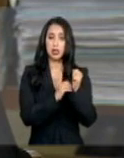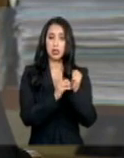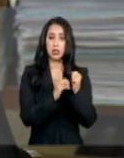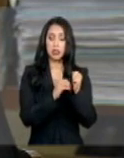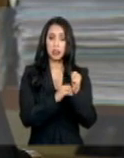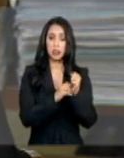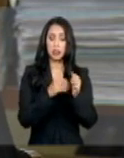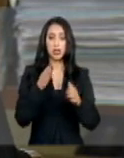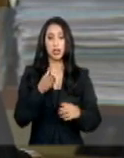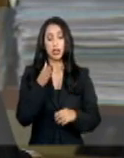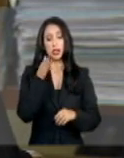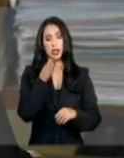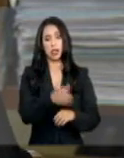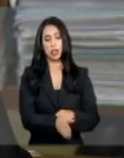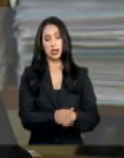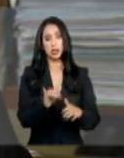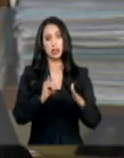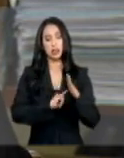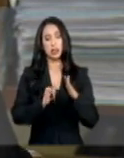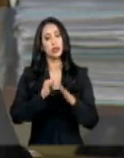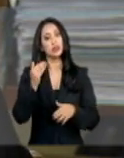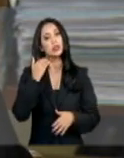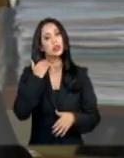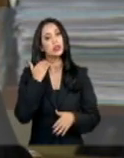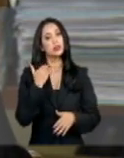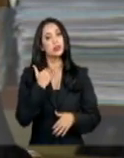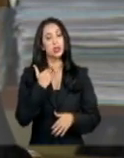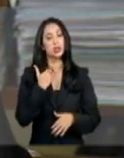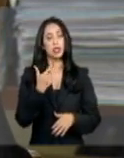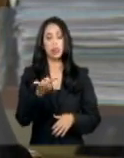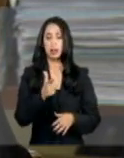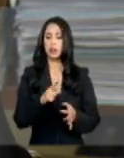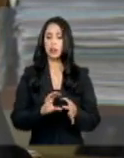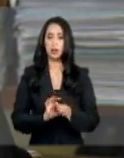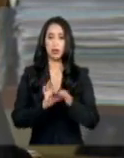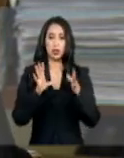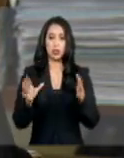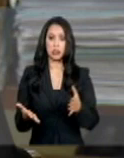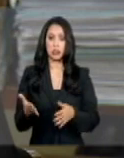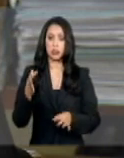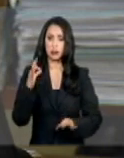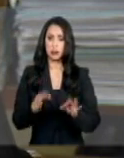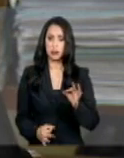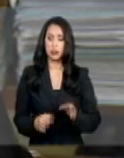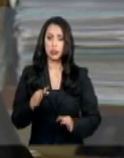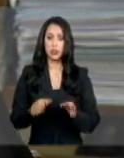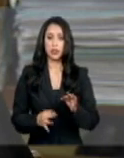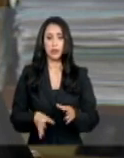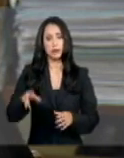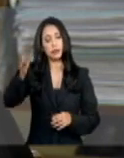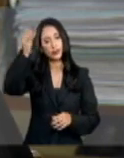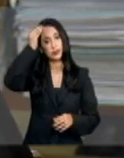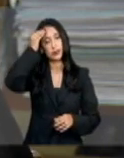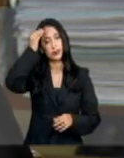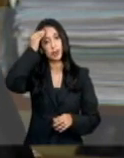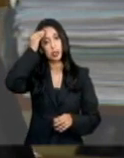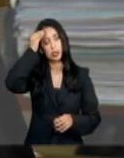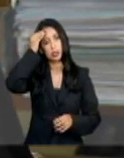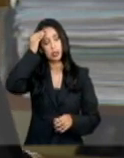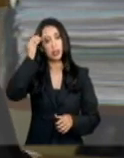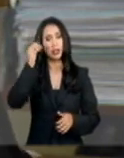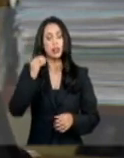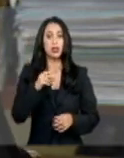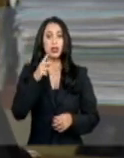diretas instituições bancárias sem prévia autorização judicial reconhecida e licitude do comportamente